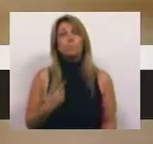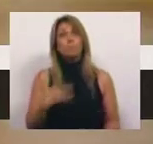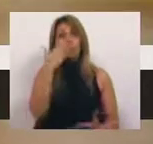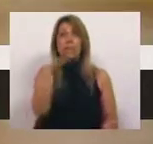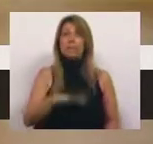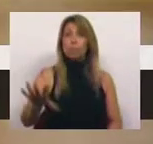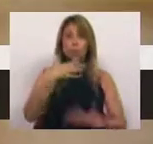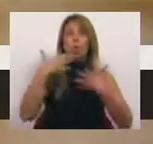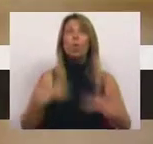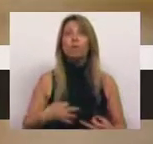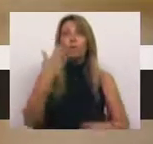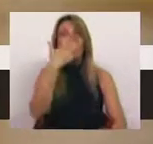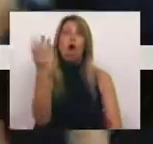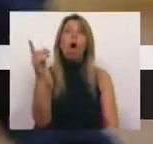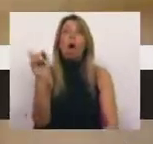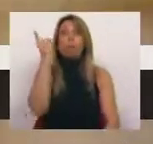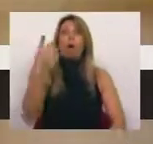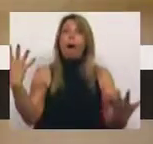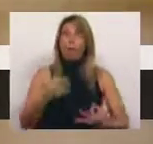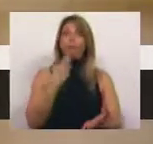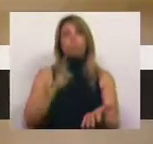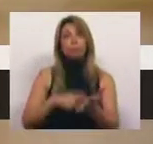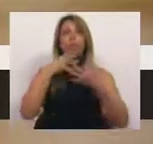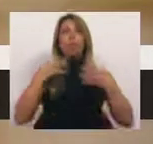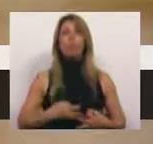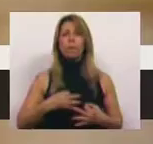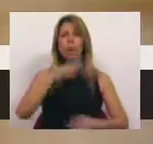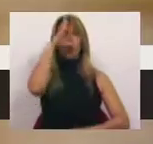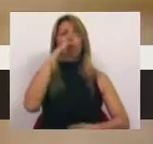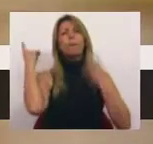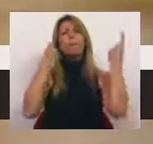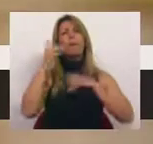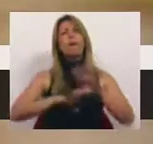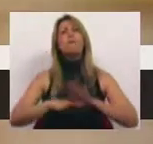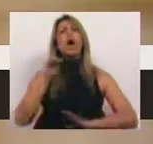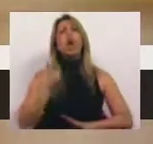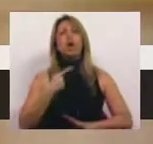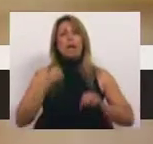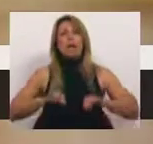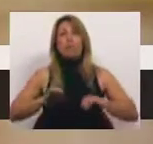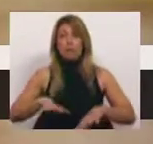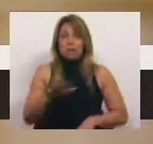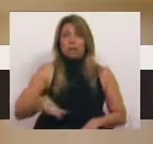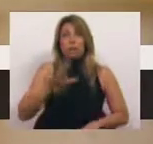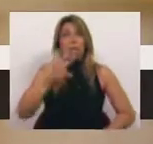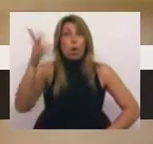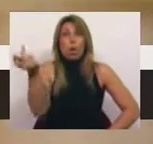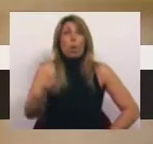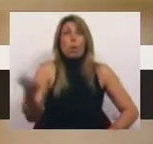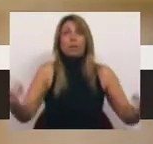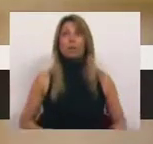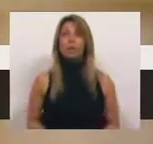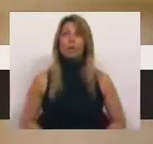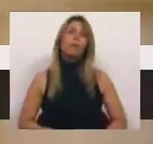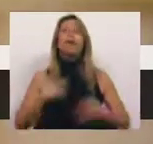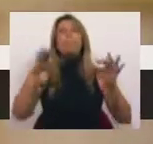se confirma e, a confirmar-se, o que é que o Governo pondera fazer para evitar que estas situações aconteçam. Para terminar, dizer